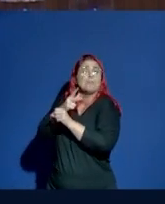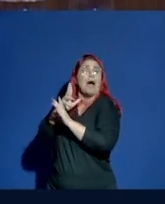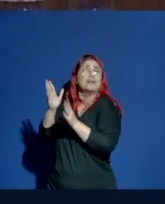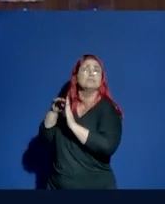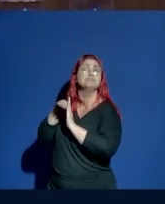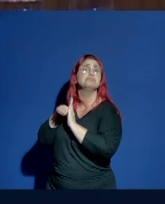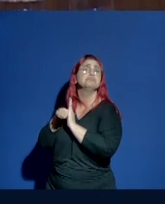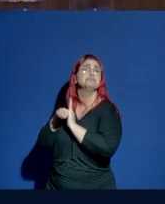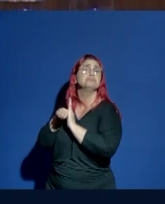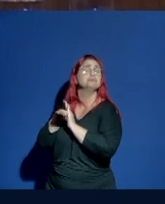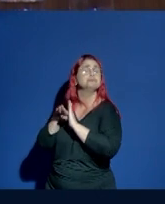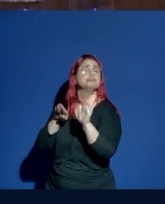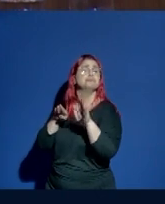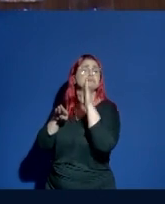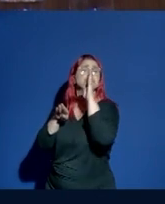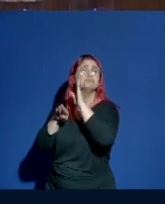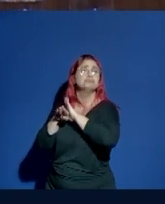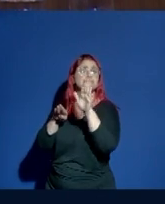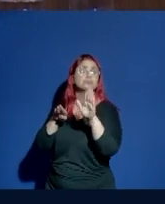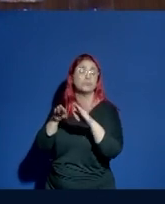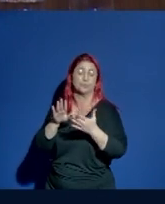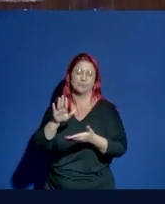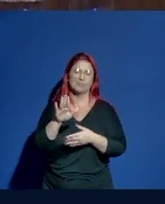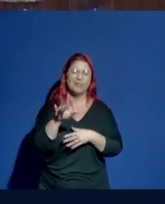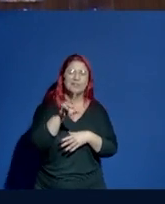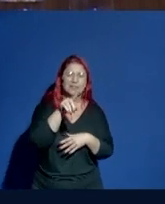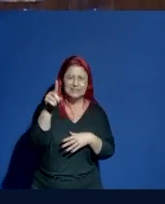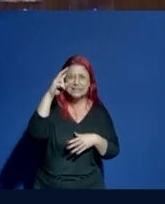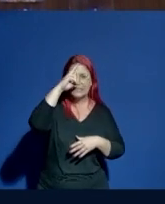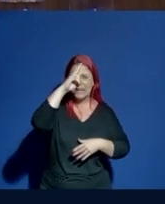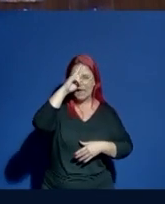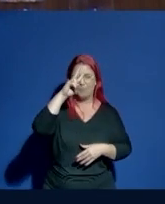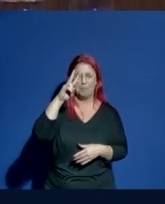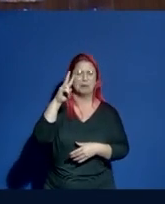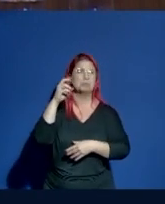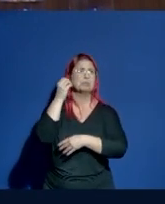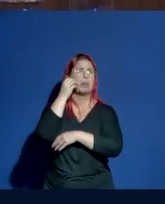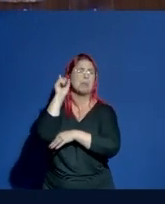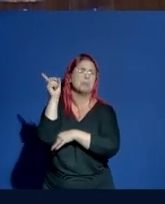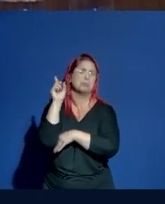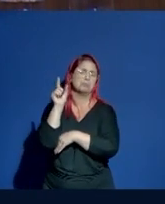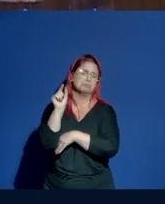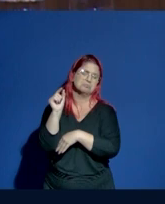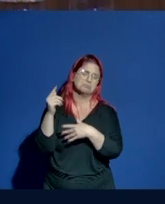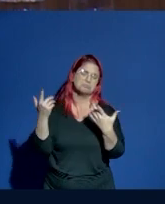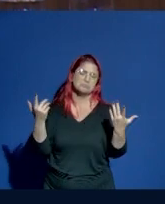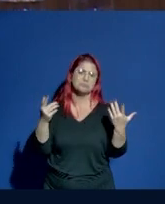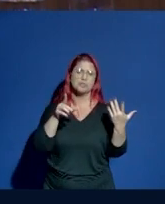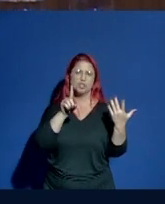Diego. Eu me lembro, não sei se vocês se lembram, eu me lembro do Dipel mais antigo. Né?